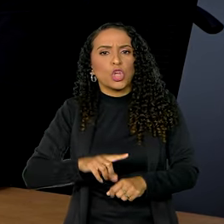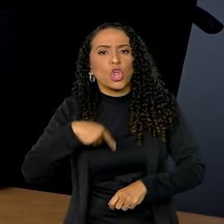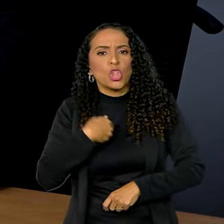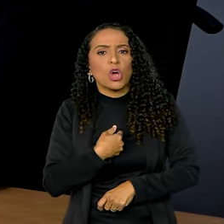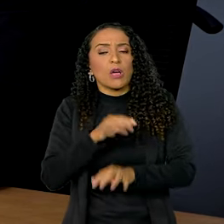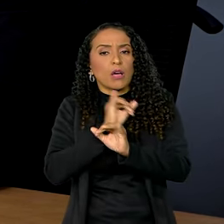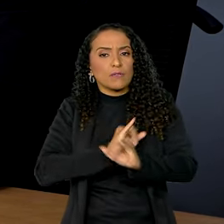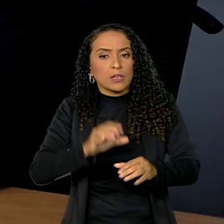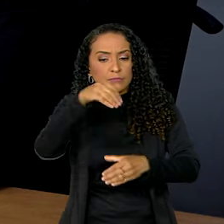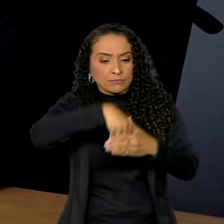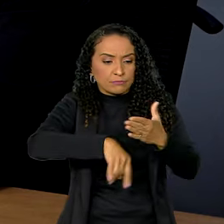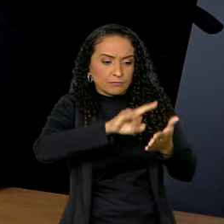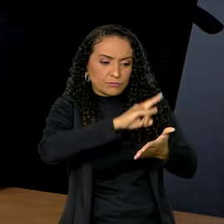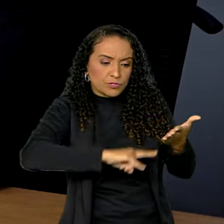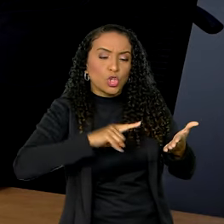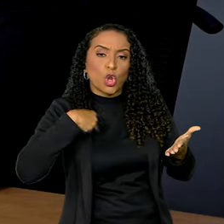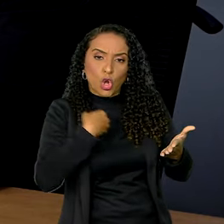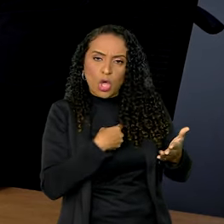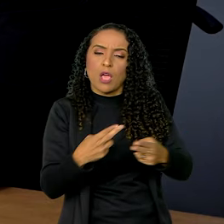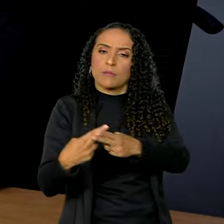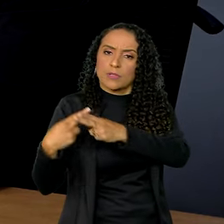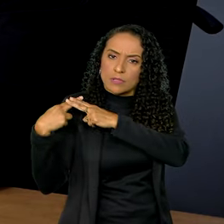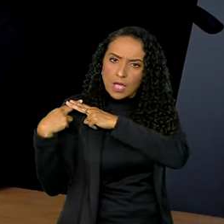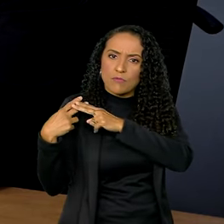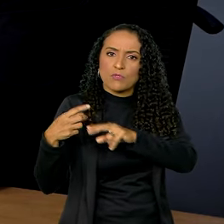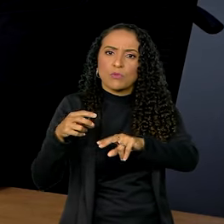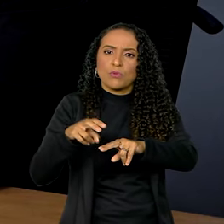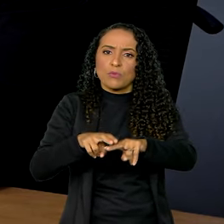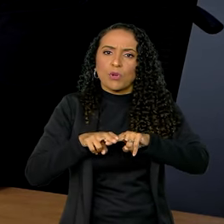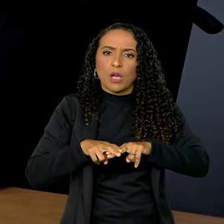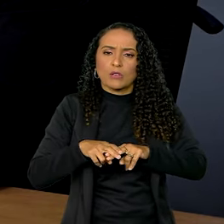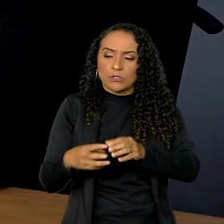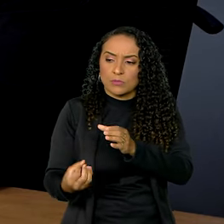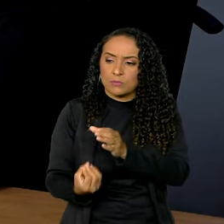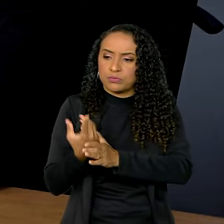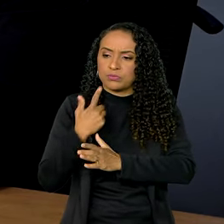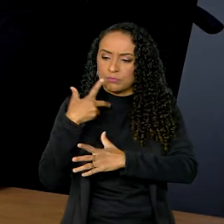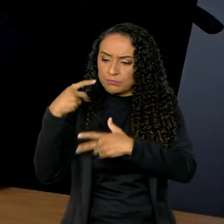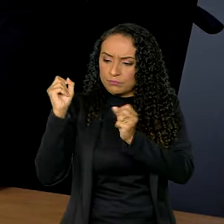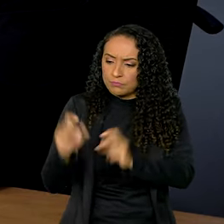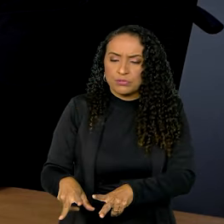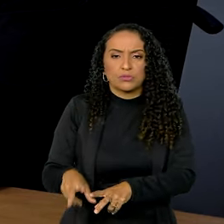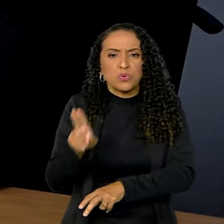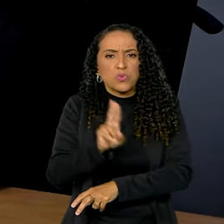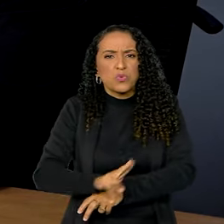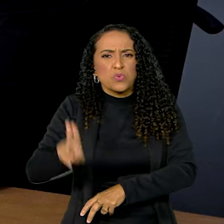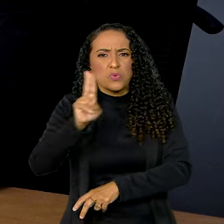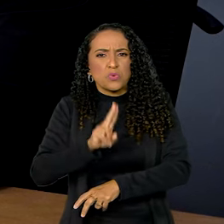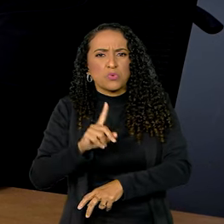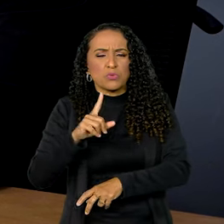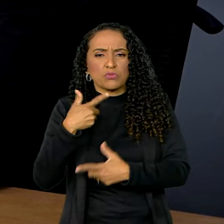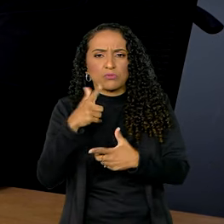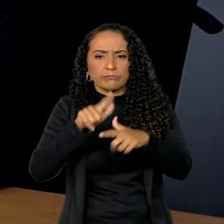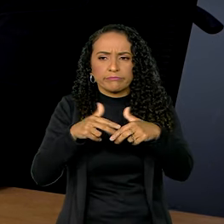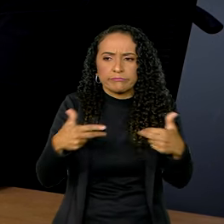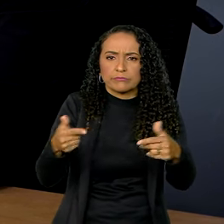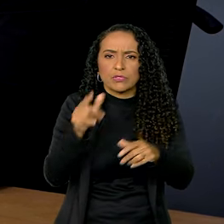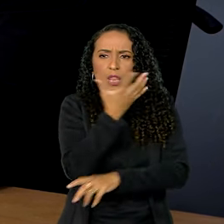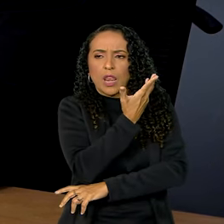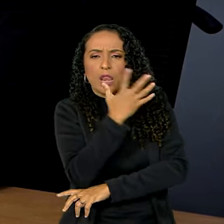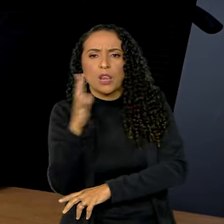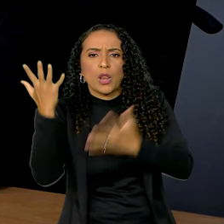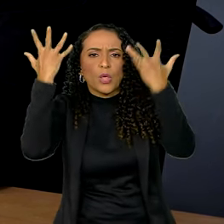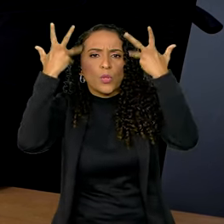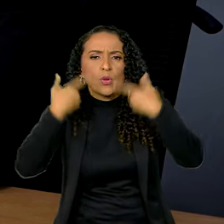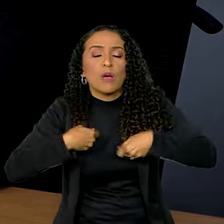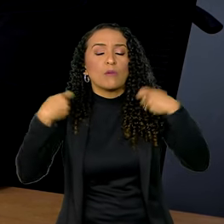nós dizemos ali na declaração que nós somos responsáveis justamente pela geração dos resíduos pelo uso maciço de recursos naturais e